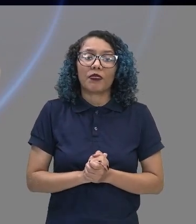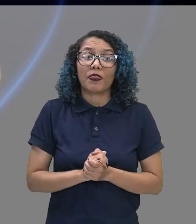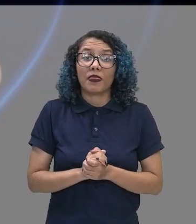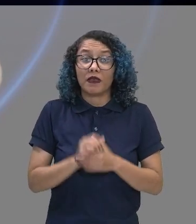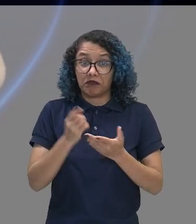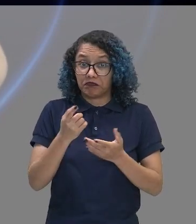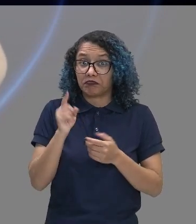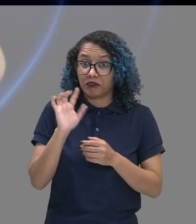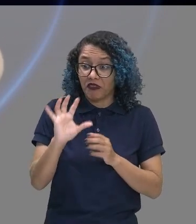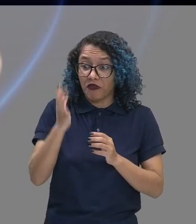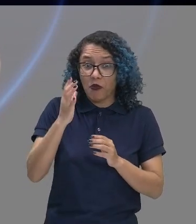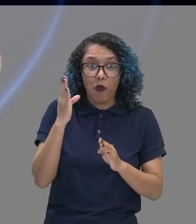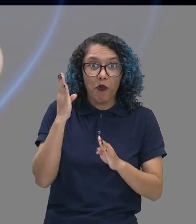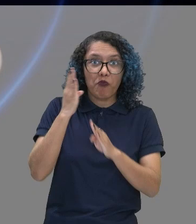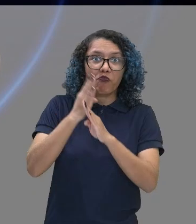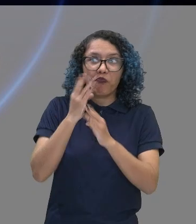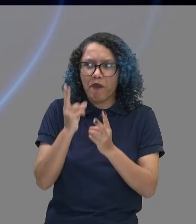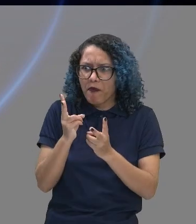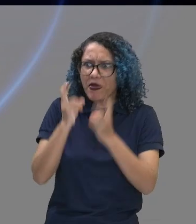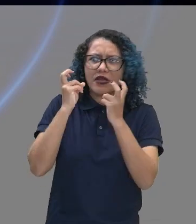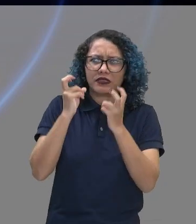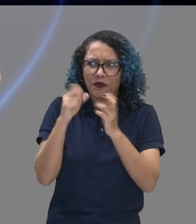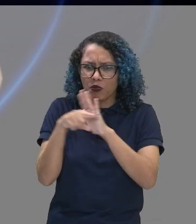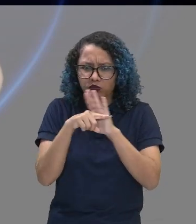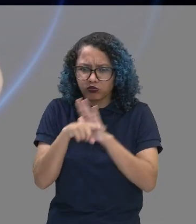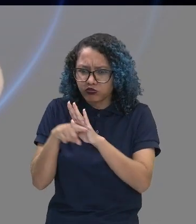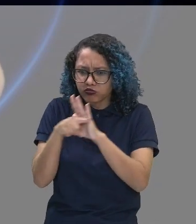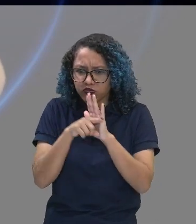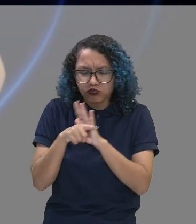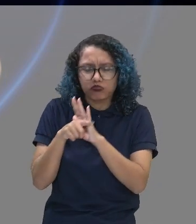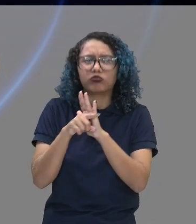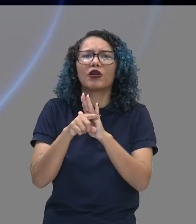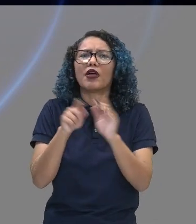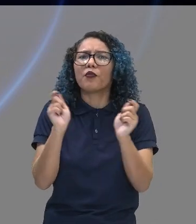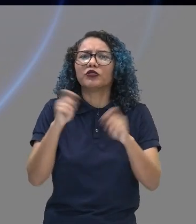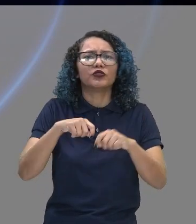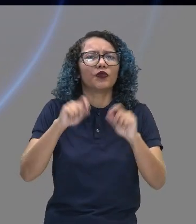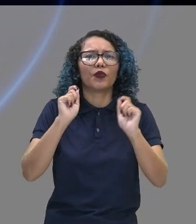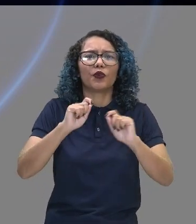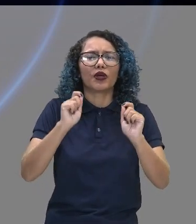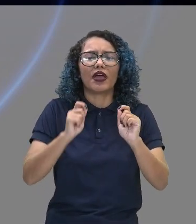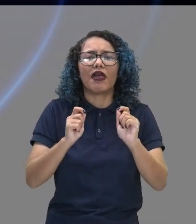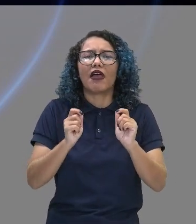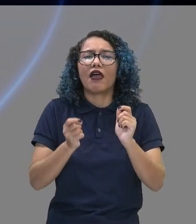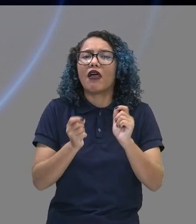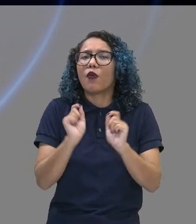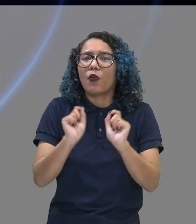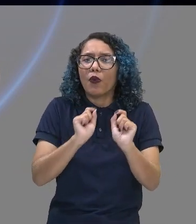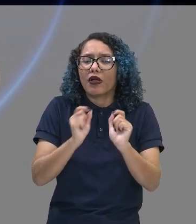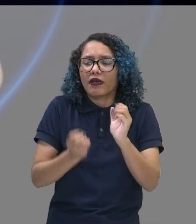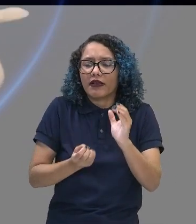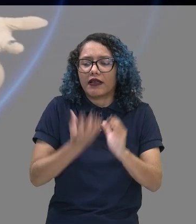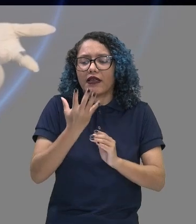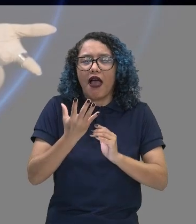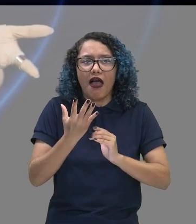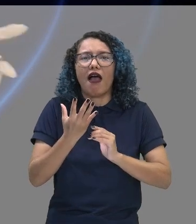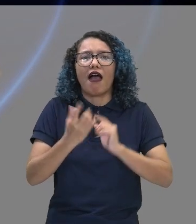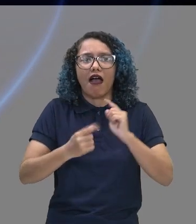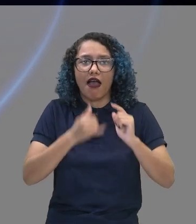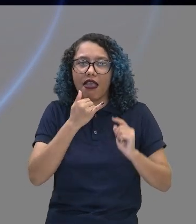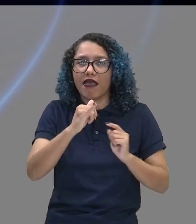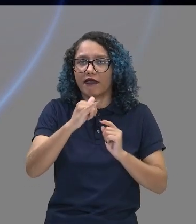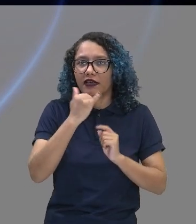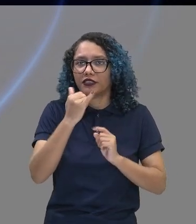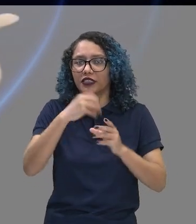esse fenômeno, podemos e somos capazes de gerar a energia em usinas hidrelétricas,